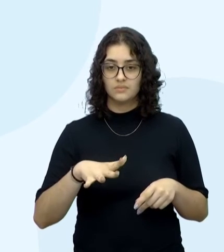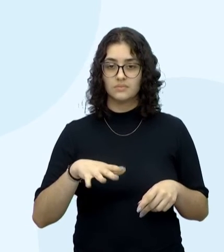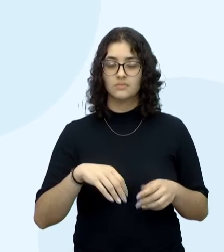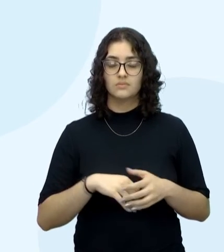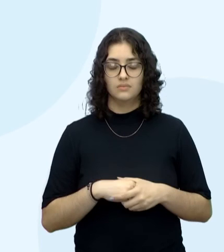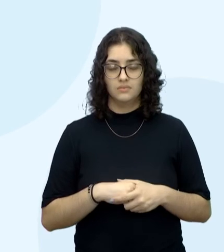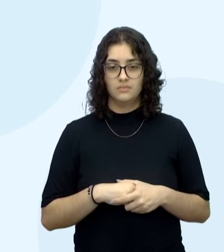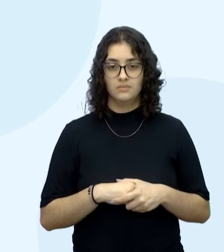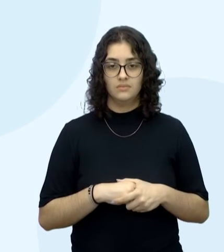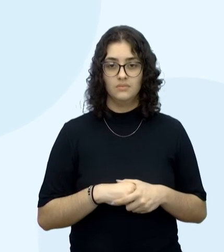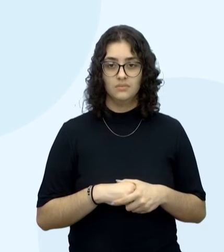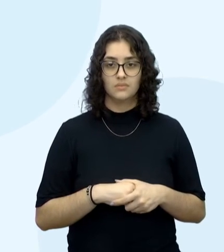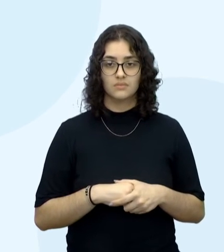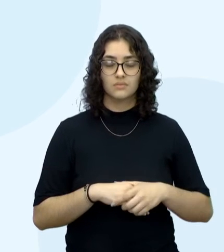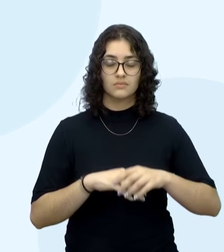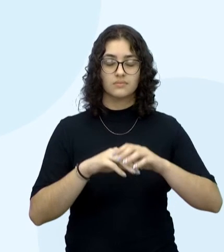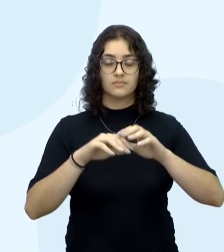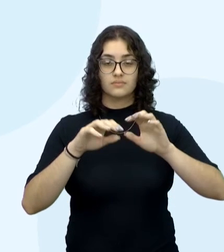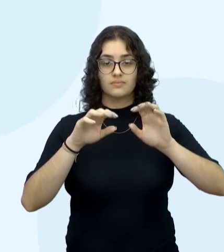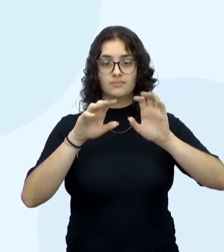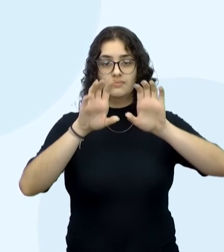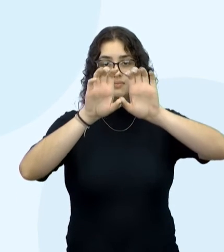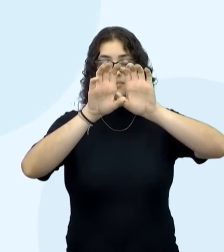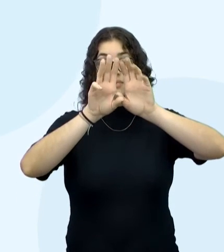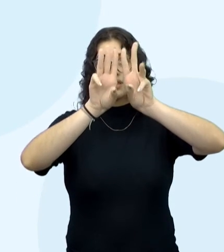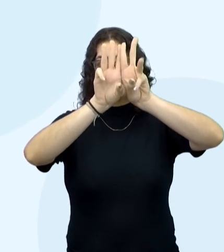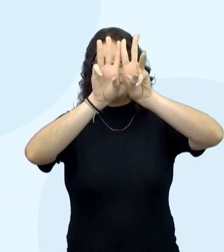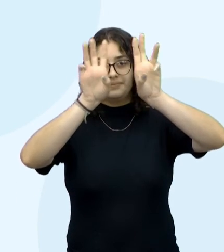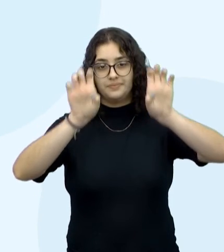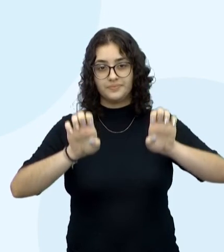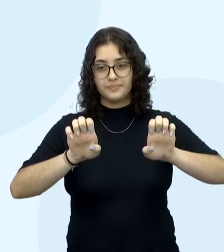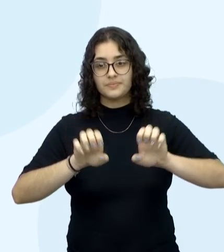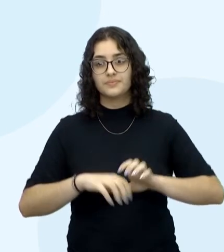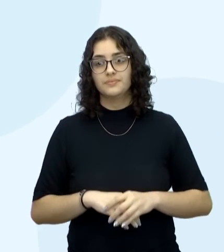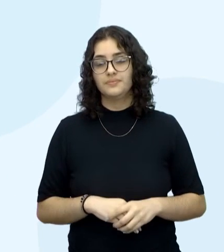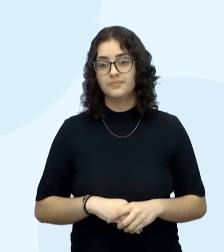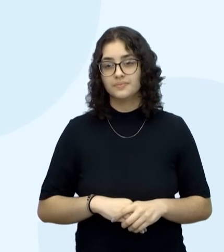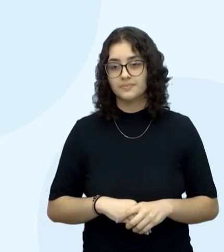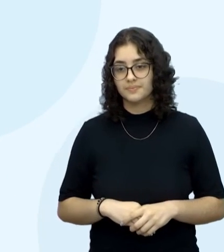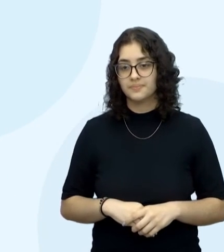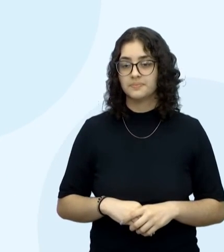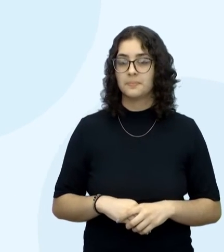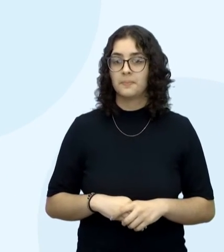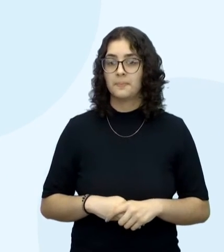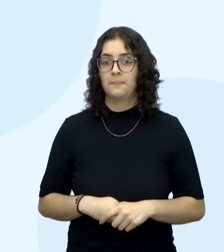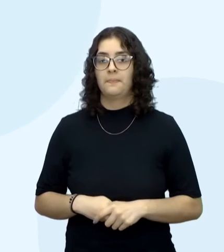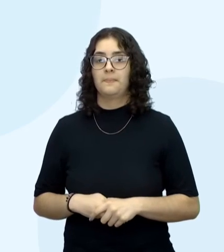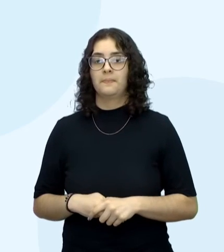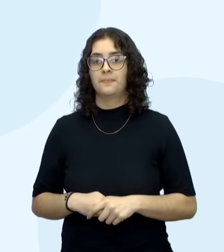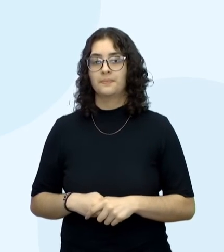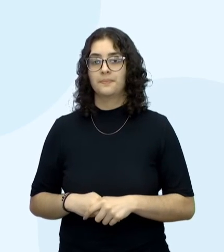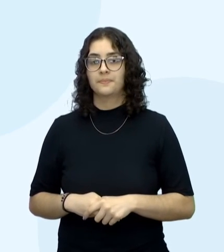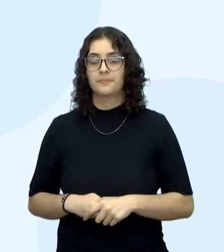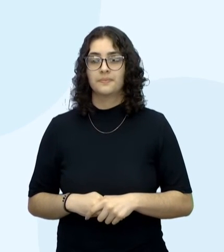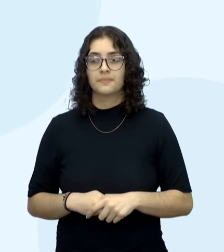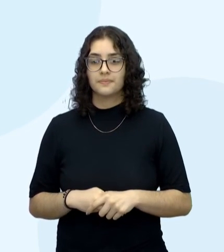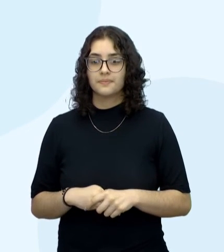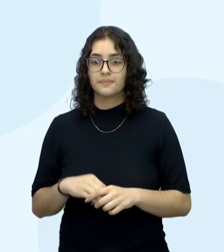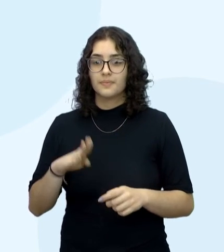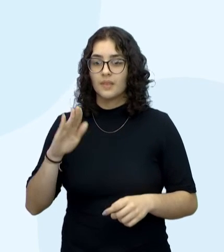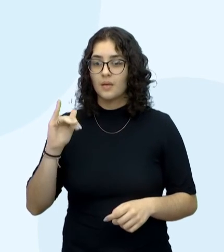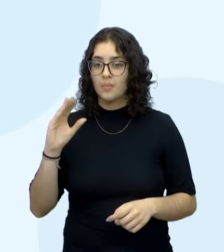ecossistema. Né? E tem 2 termos muito interessantes. Então, bioacumulação, ou seja, quando a